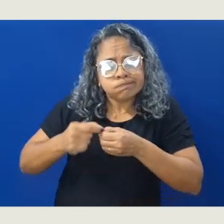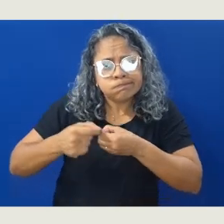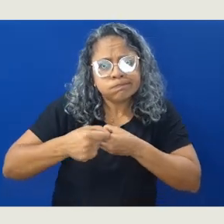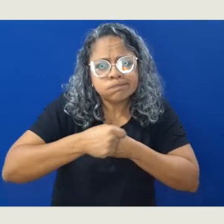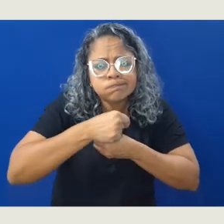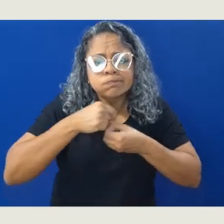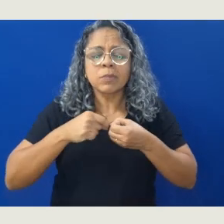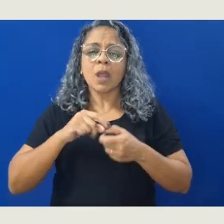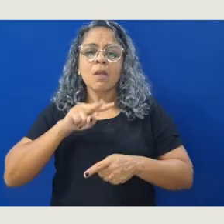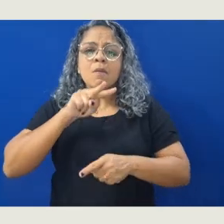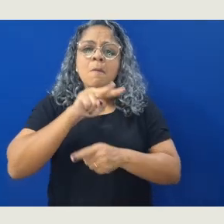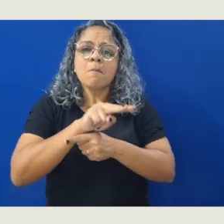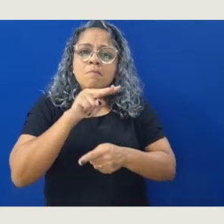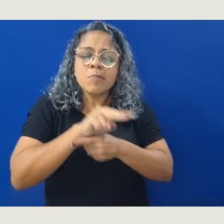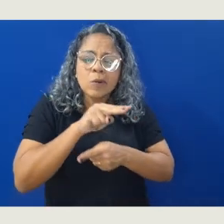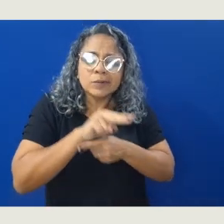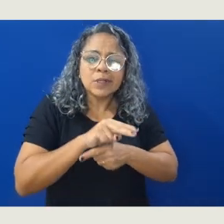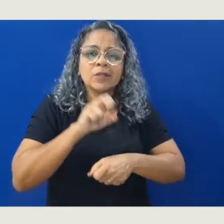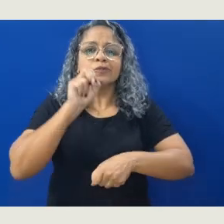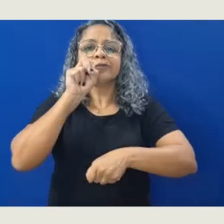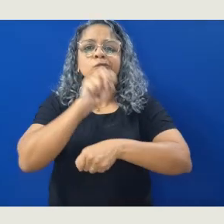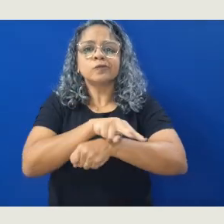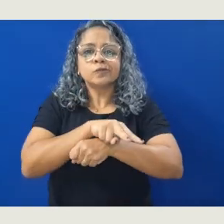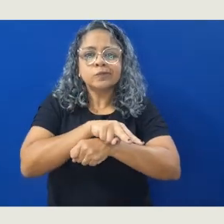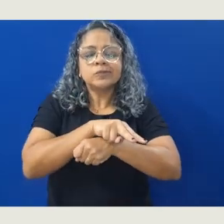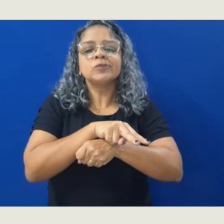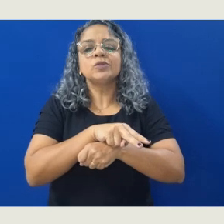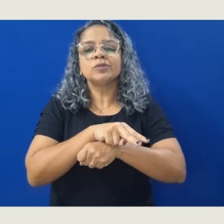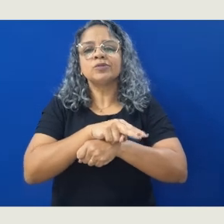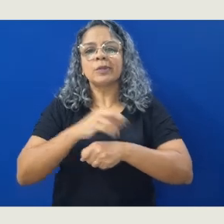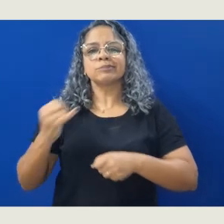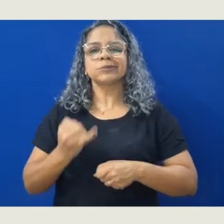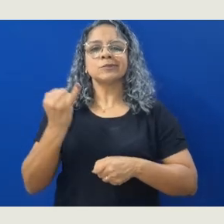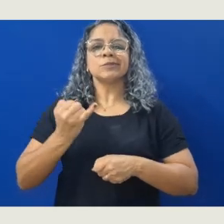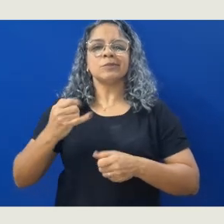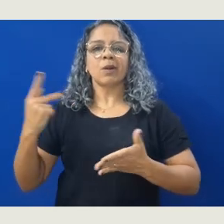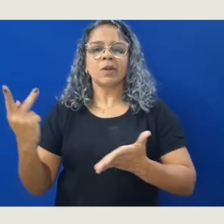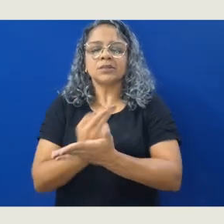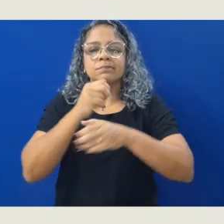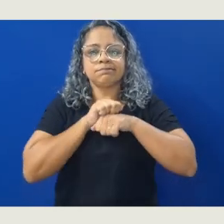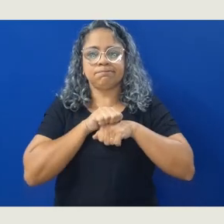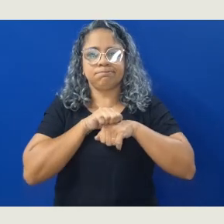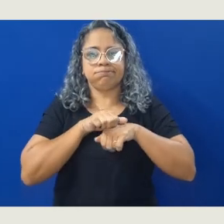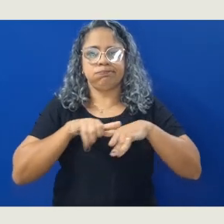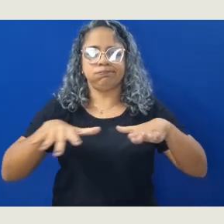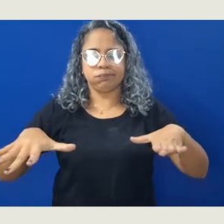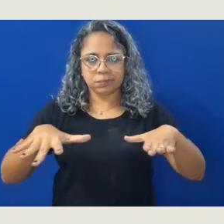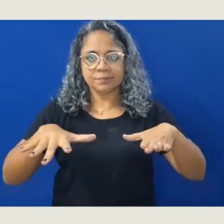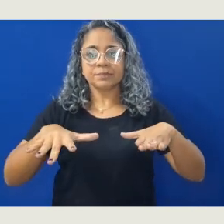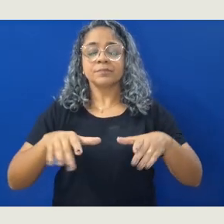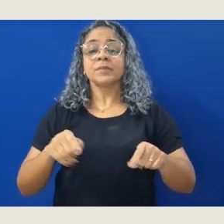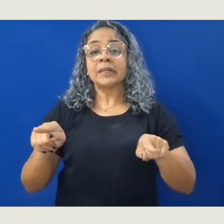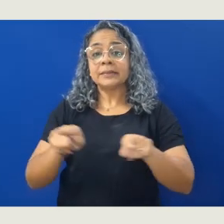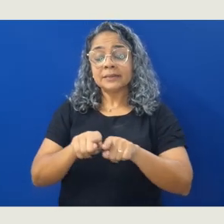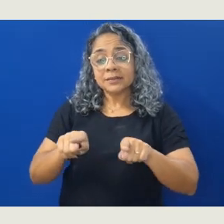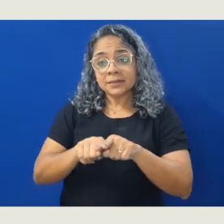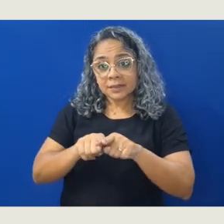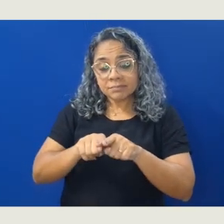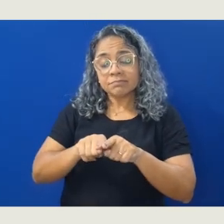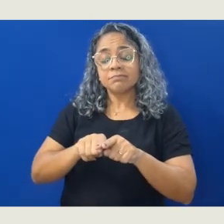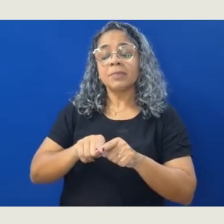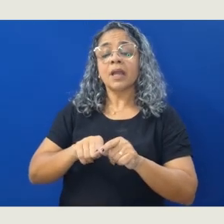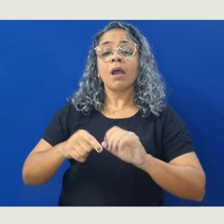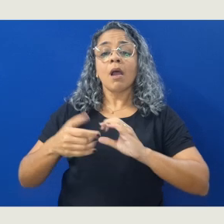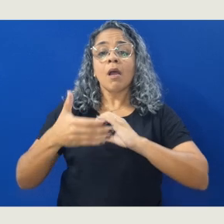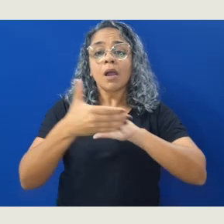que compõe e protege as proteínas virais fundamentais para a replicação do vírus, tais como a transcriptase